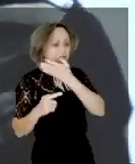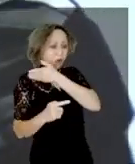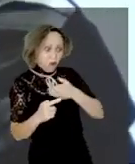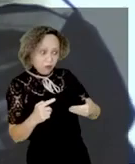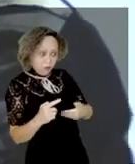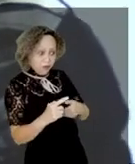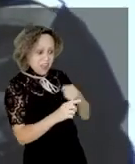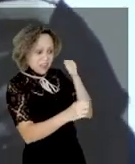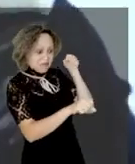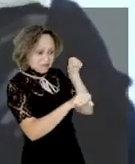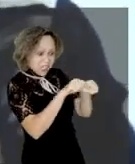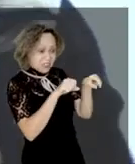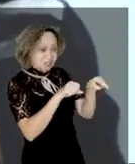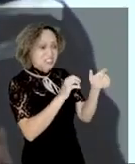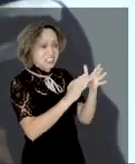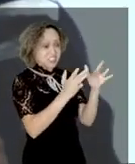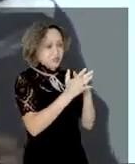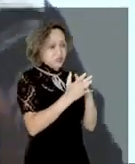E para concluir,